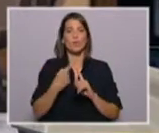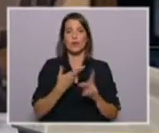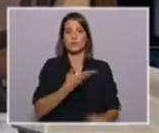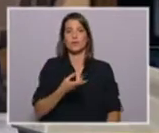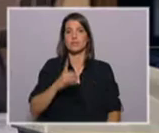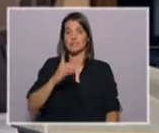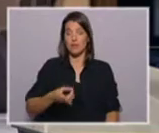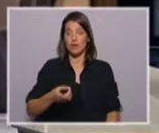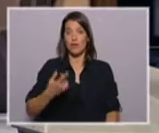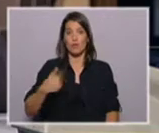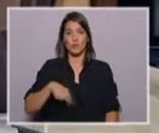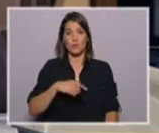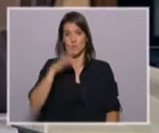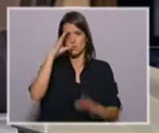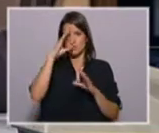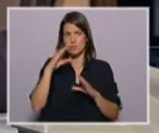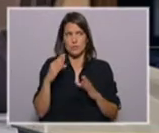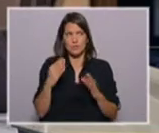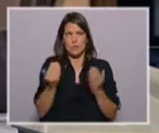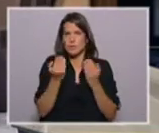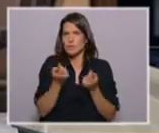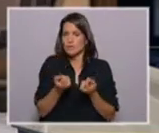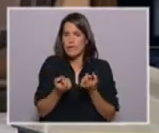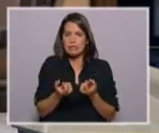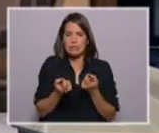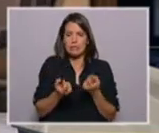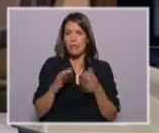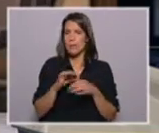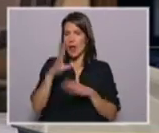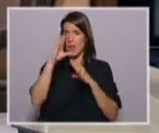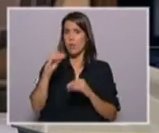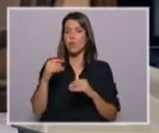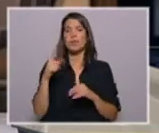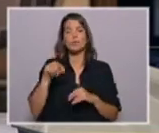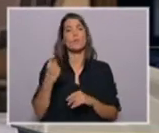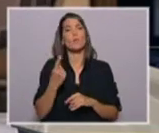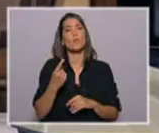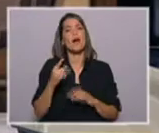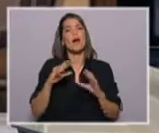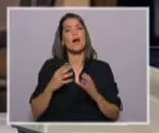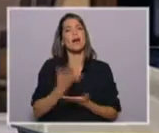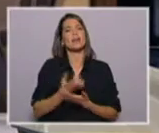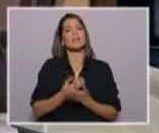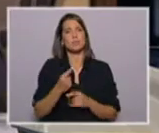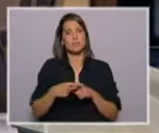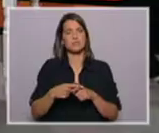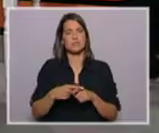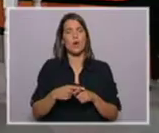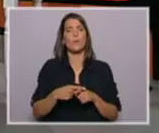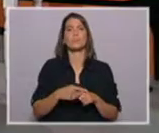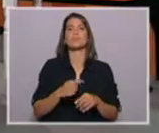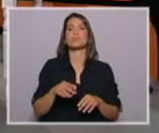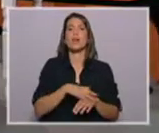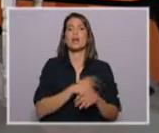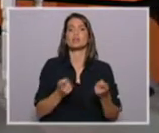nós sabíamos muito pouco sobre a Lua, mas mesmo muito pouco. Aliás, há até uma gravação muito interessante, uma conversa de James Webb, que era o administrador da NASA